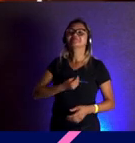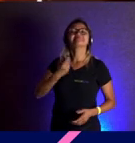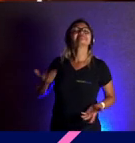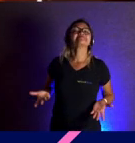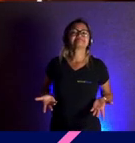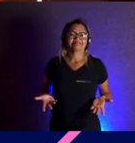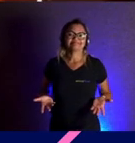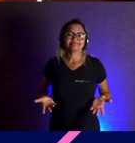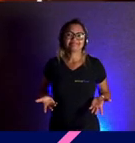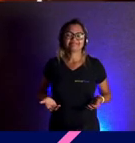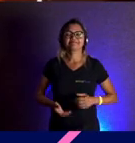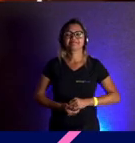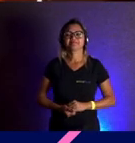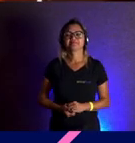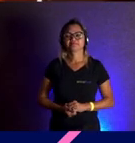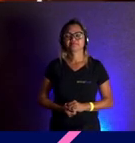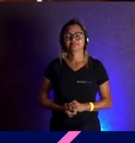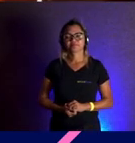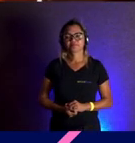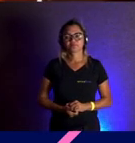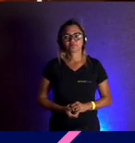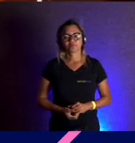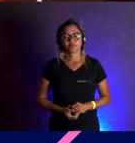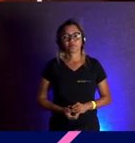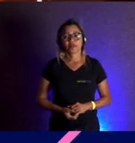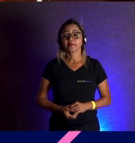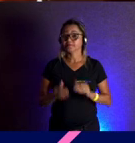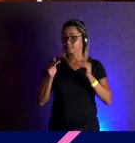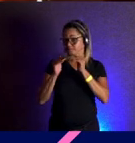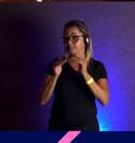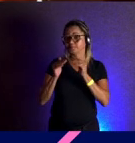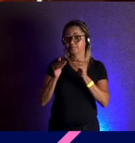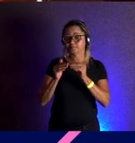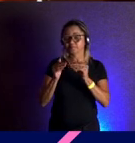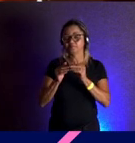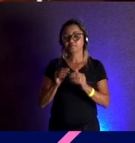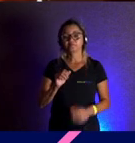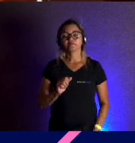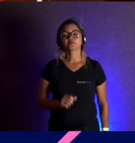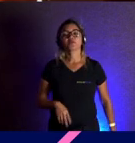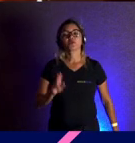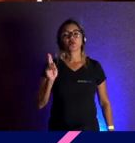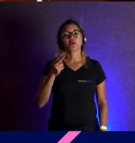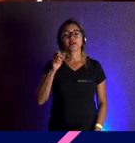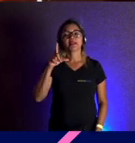Bom, eu penso, eu concordo muito com a Helena,